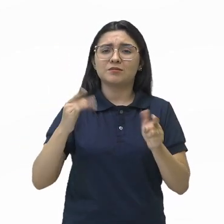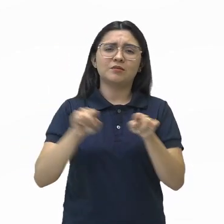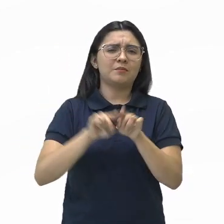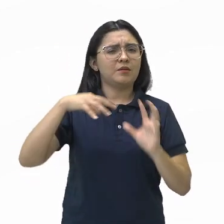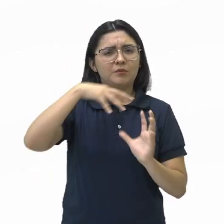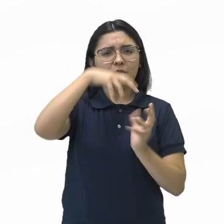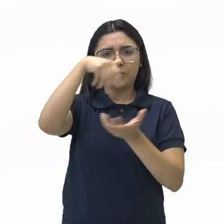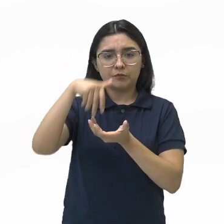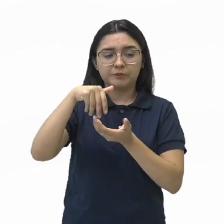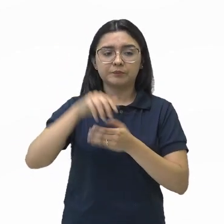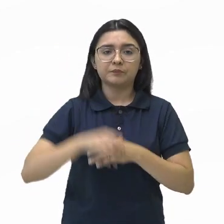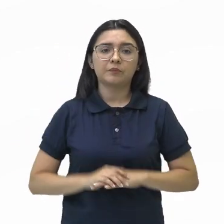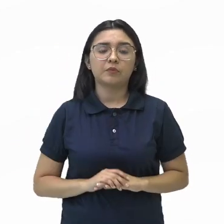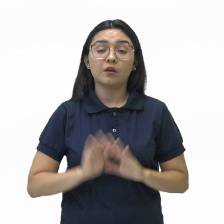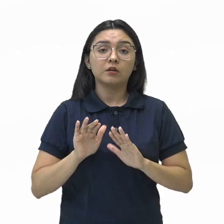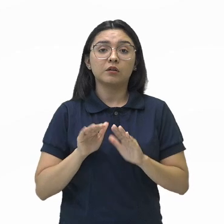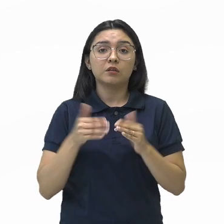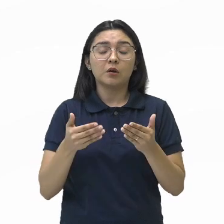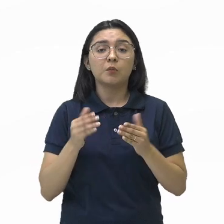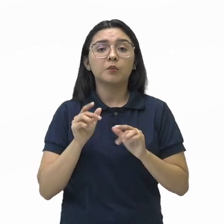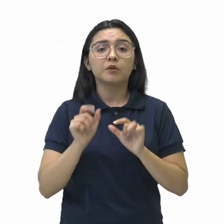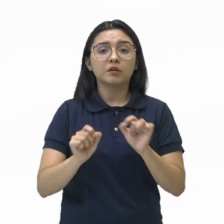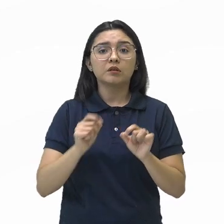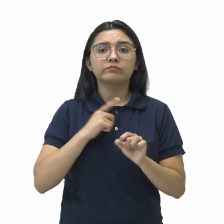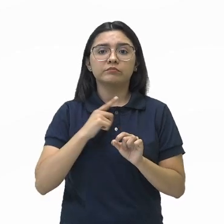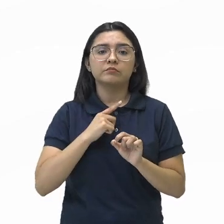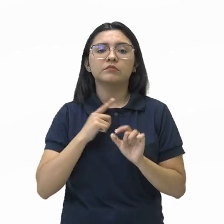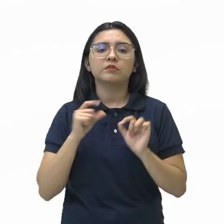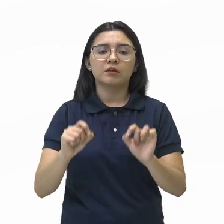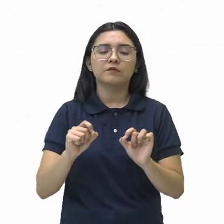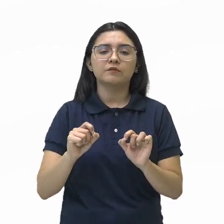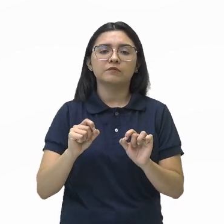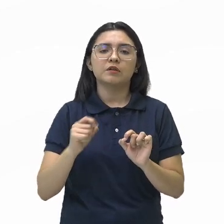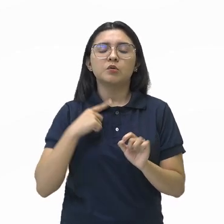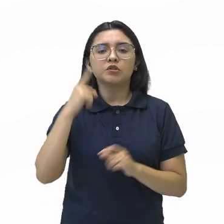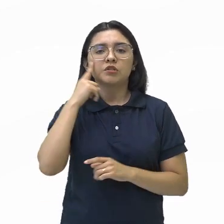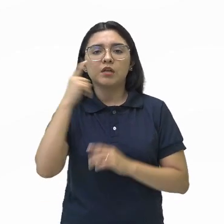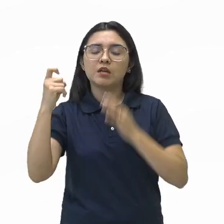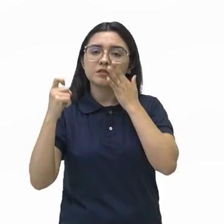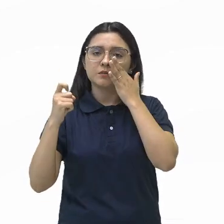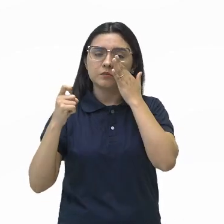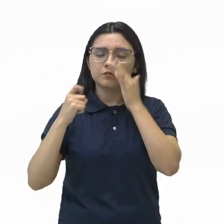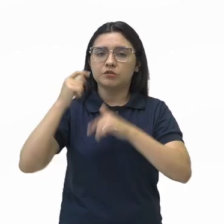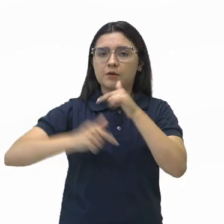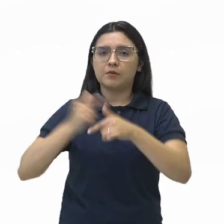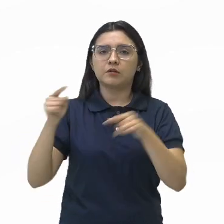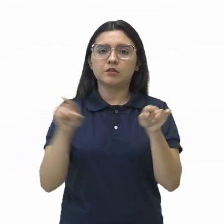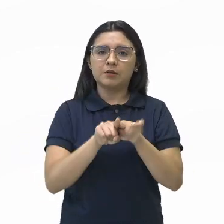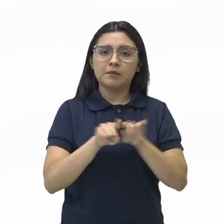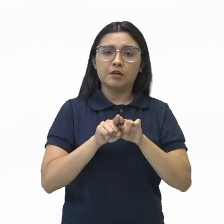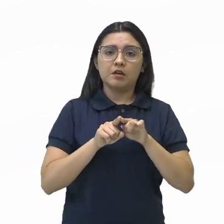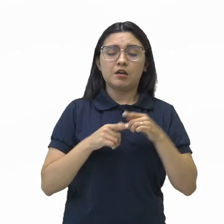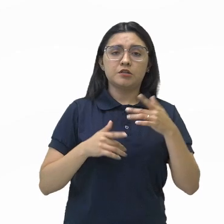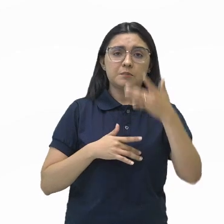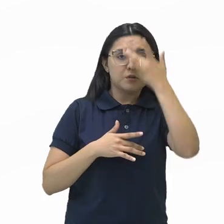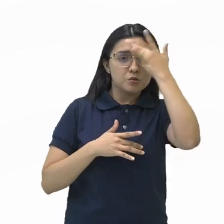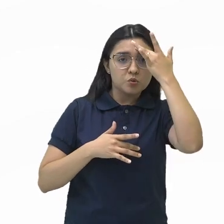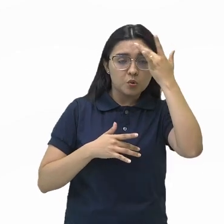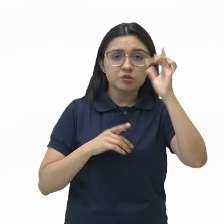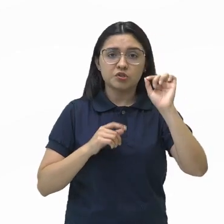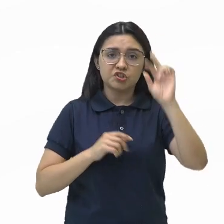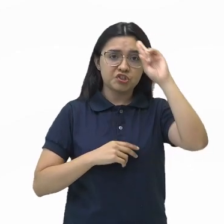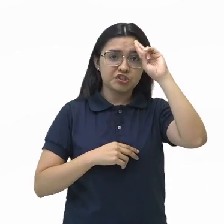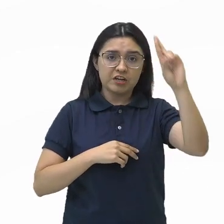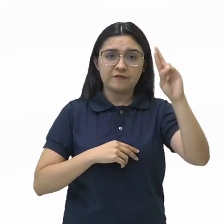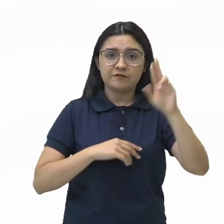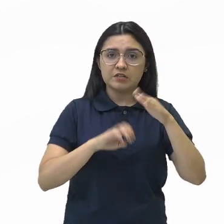enfim. E isso acabou tendo um choque entre os interesses dos trabalhadores e das pessoas que eram donas das empresas, né?